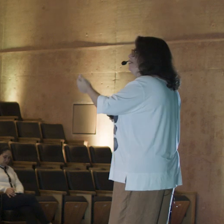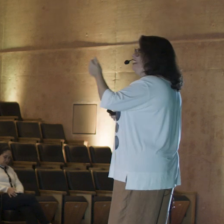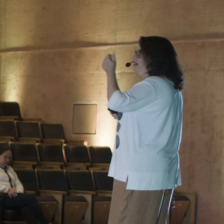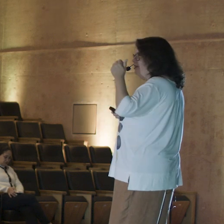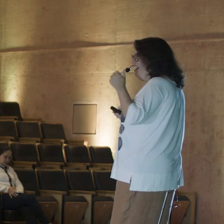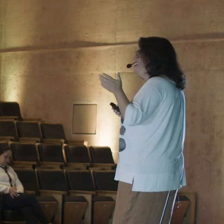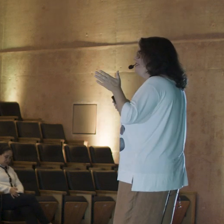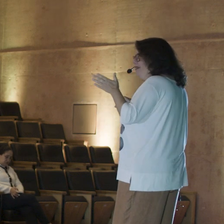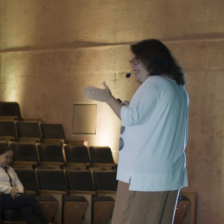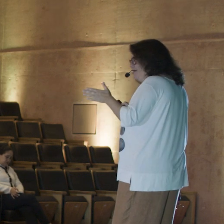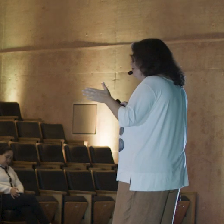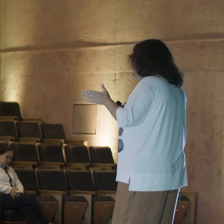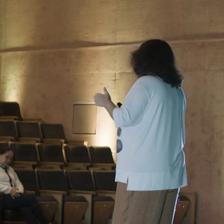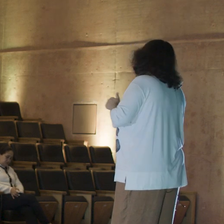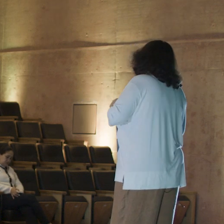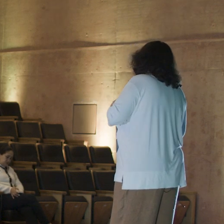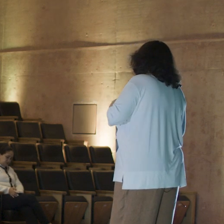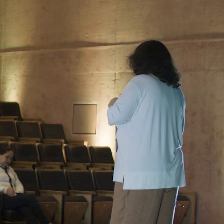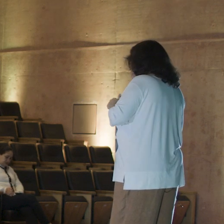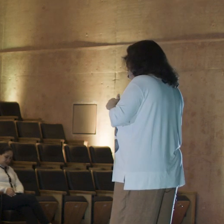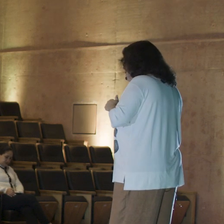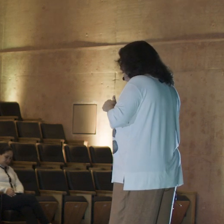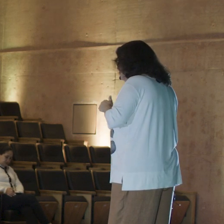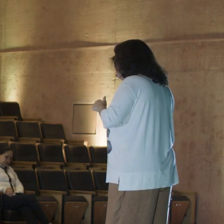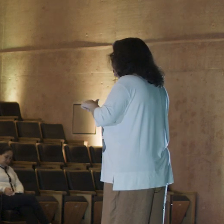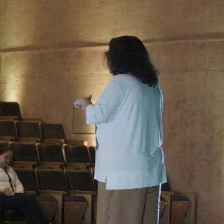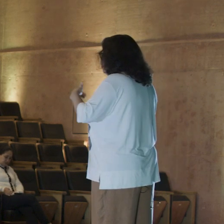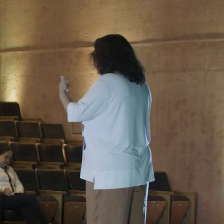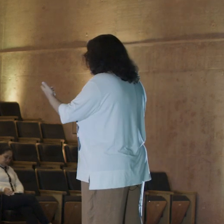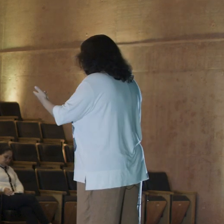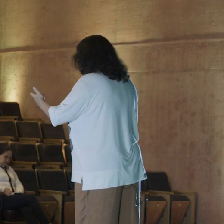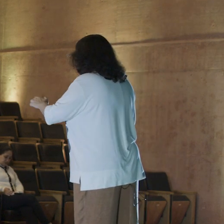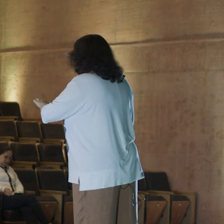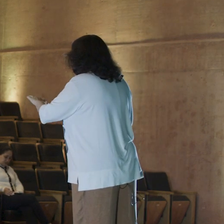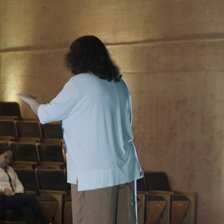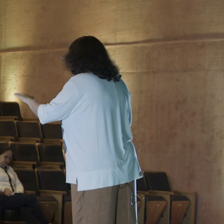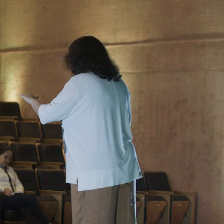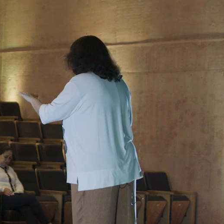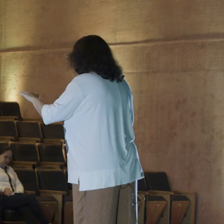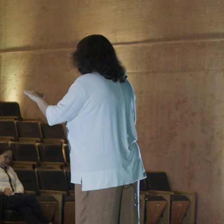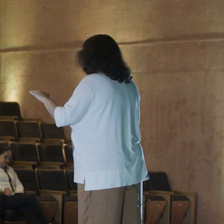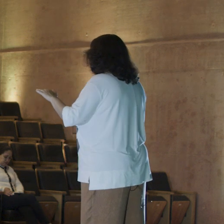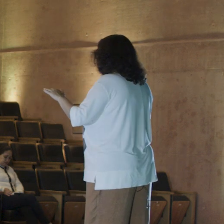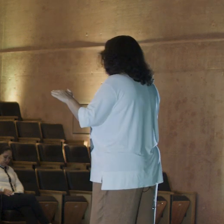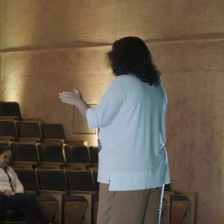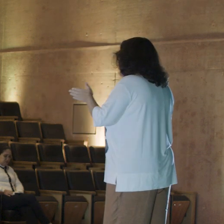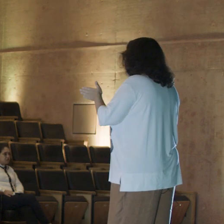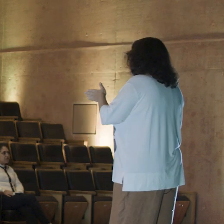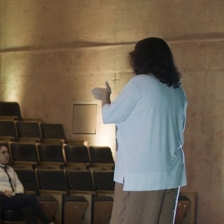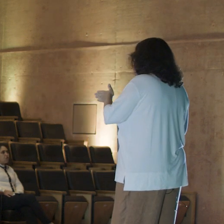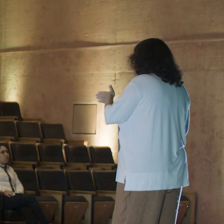né, voltamos a esse mesmo formato, nós percebemos que ali na parte